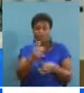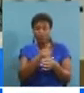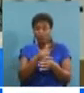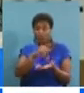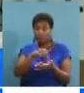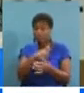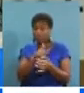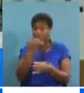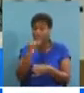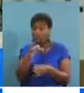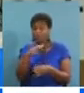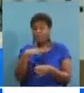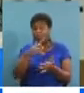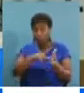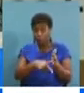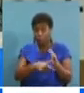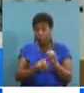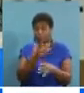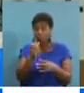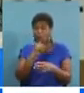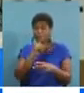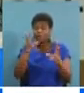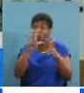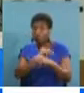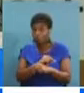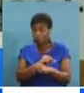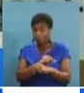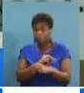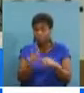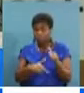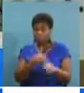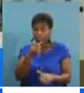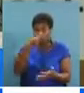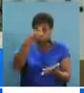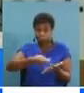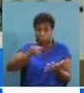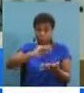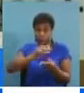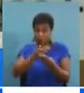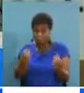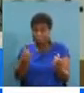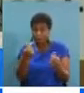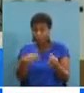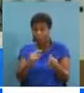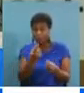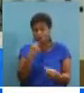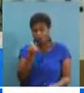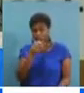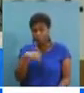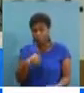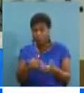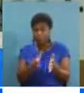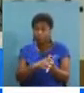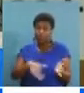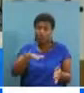Sal. O nosso projeto de criar novas oportunidades, melhor remunerados e mais qualificados para os jovens cabo-verdianos em